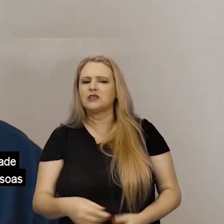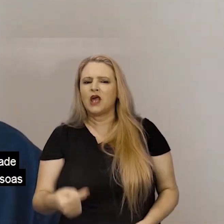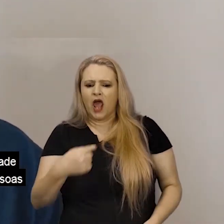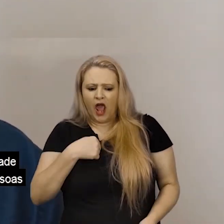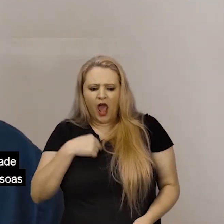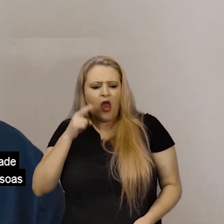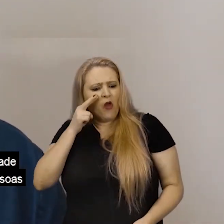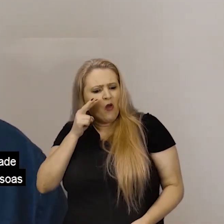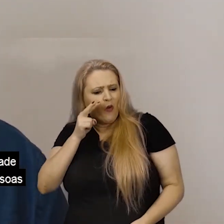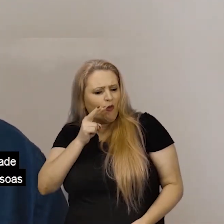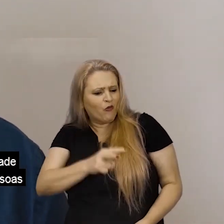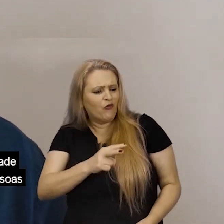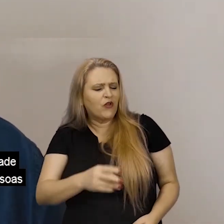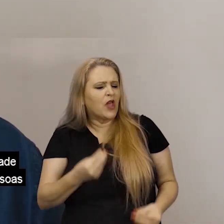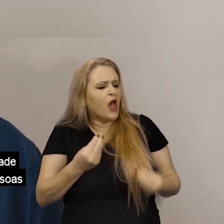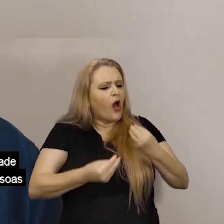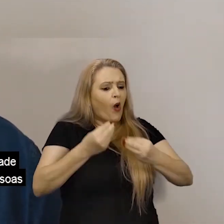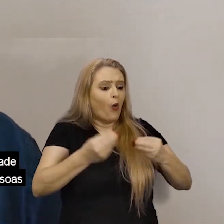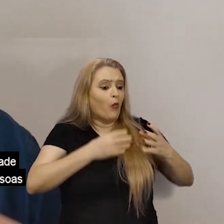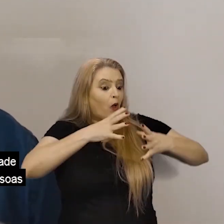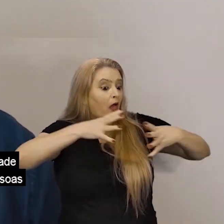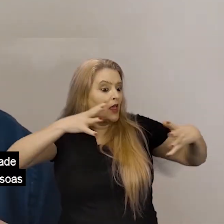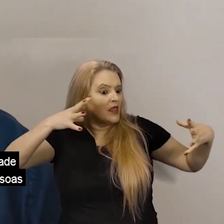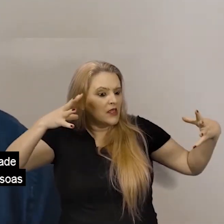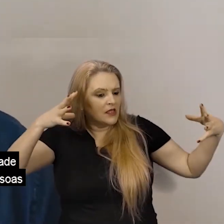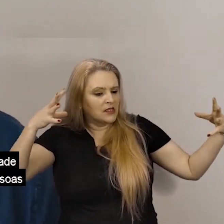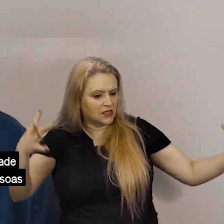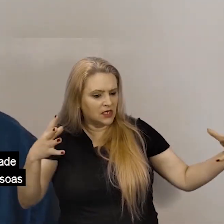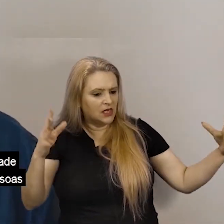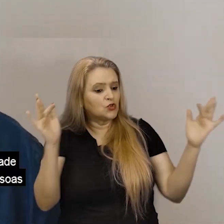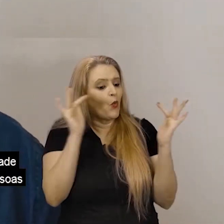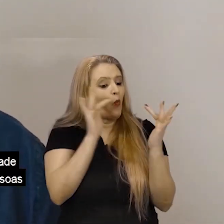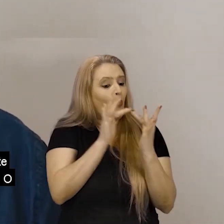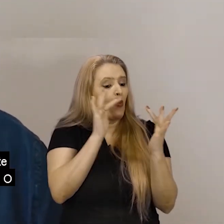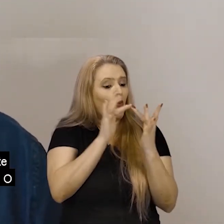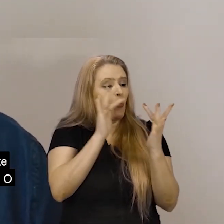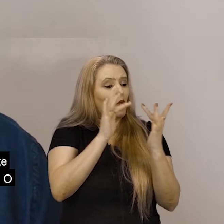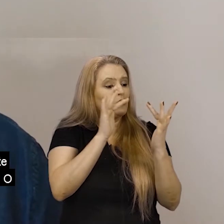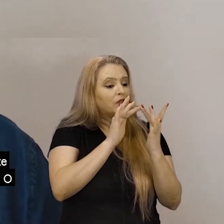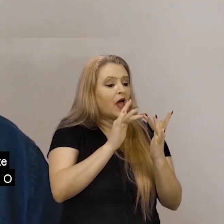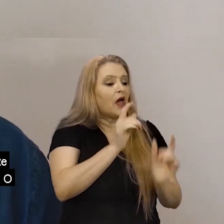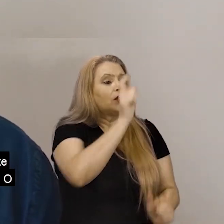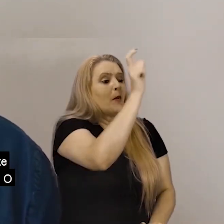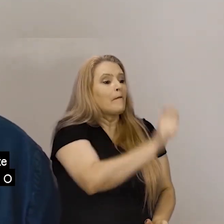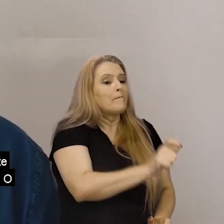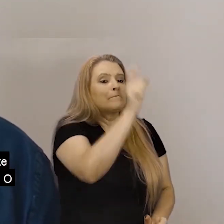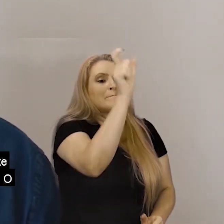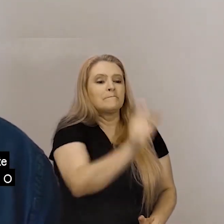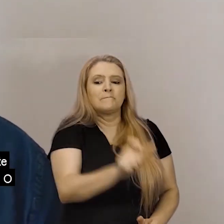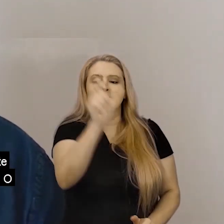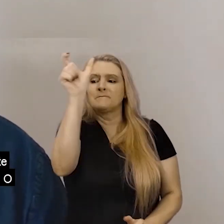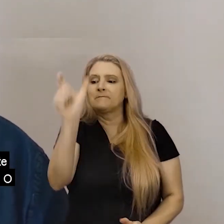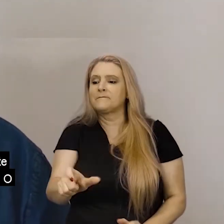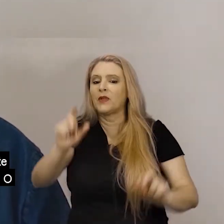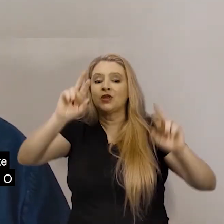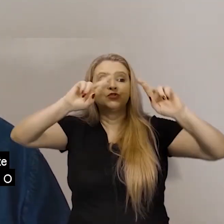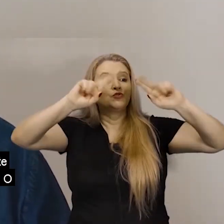grandiosidade que é você poder estar em contato com pessoas de diferentes realidades, o quanto a gente